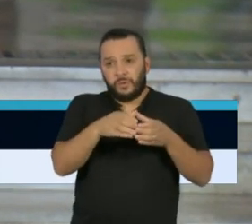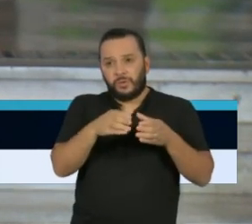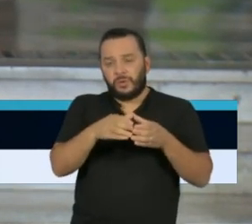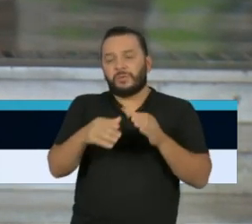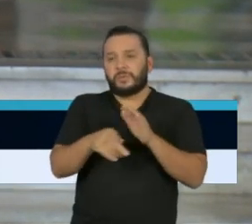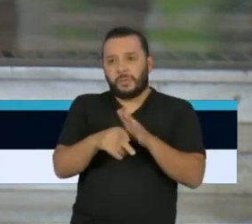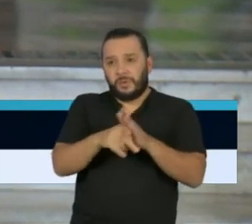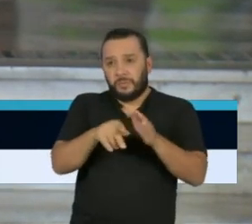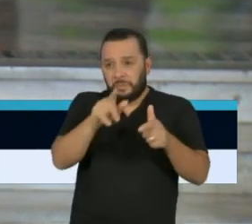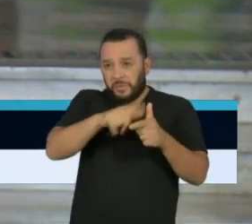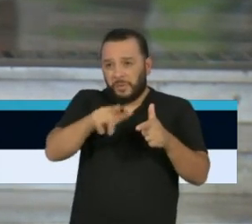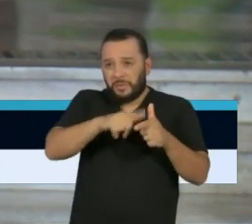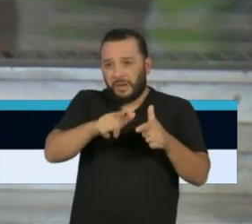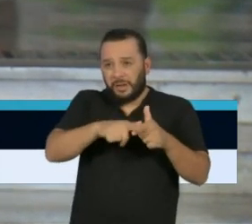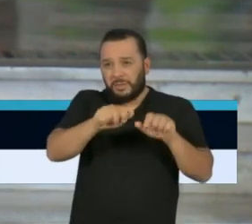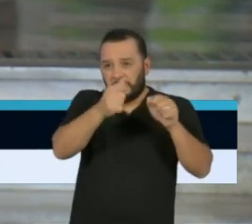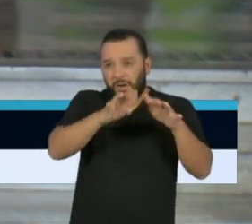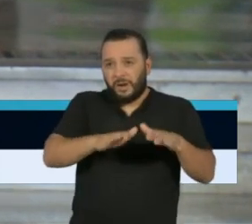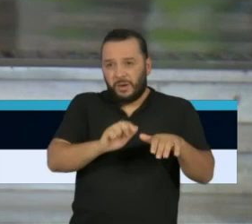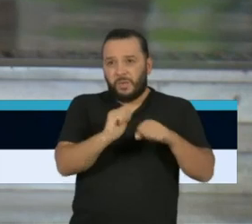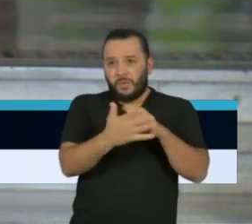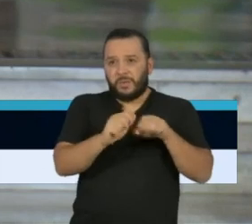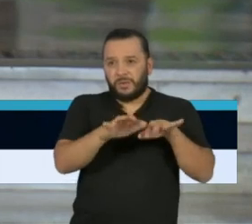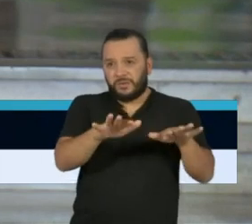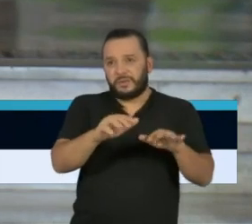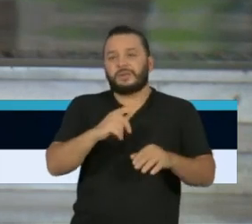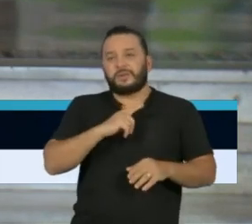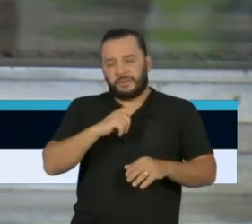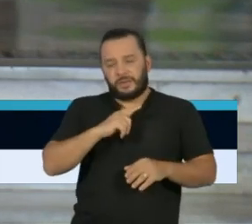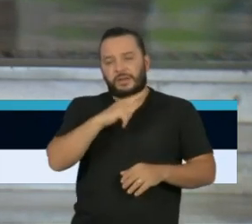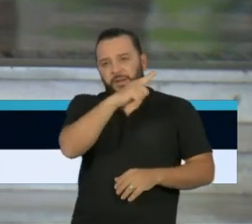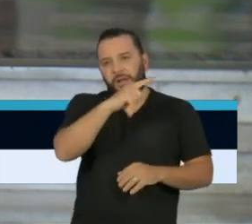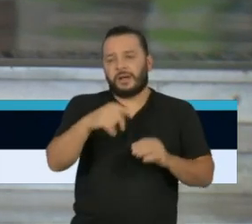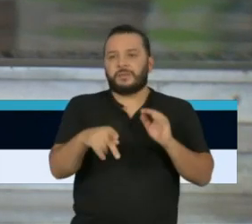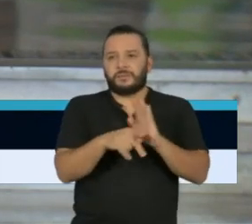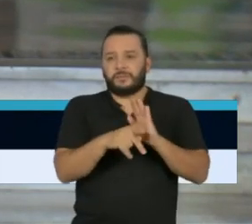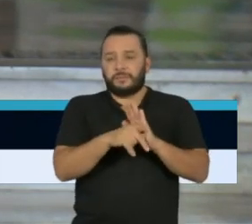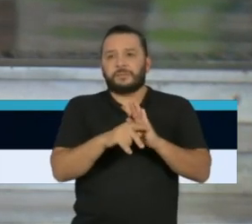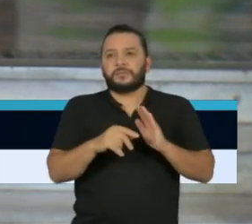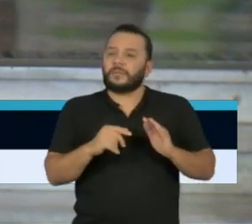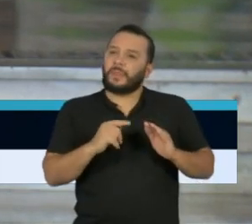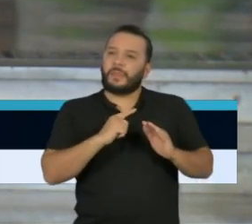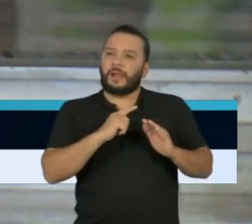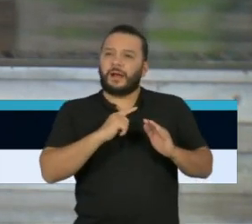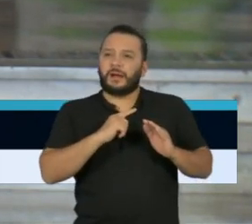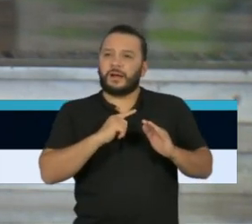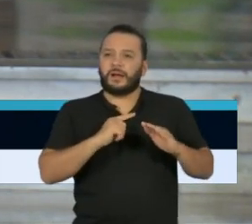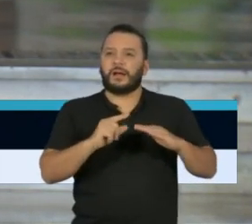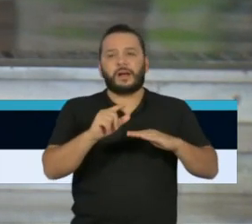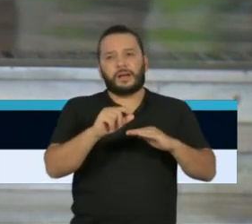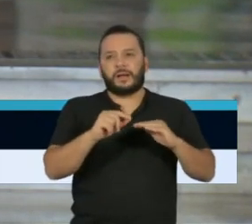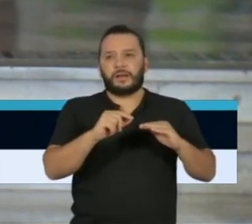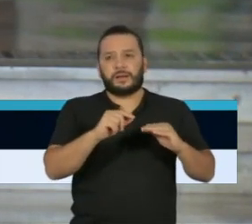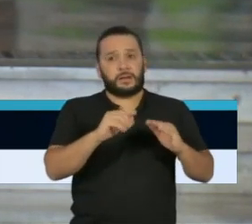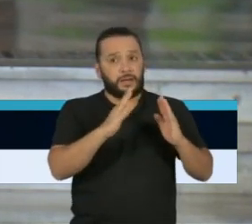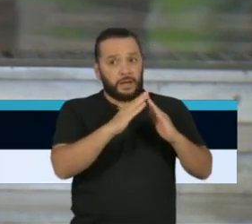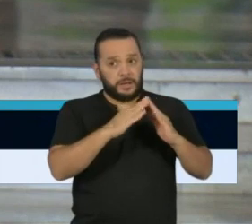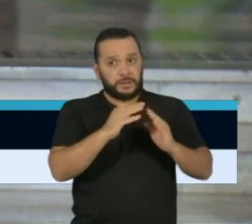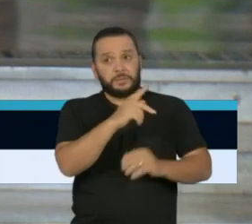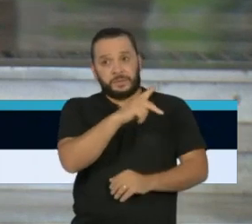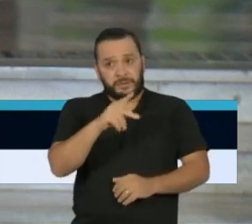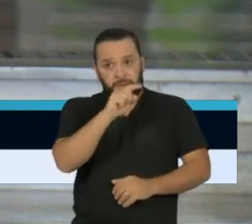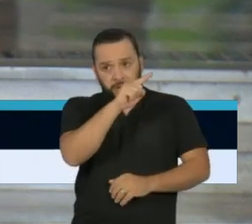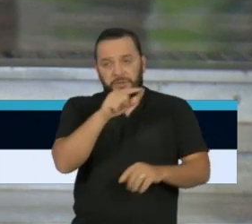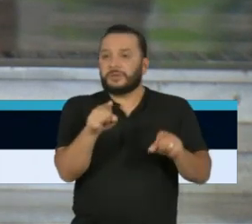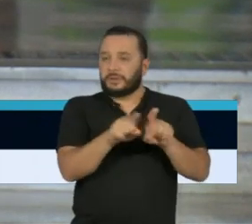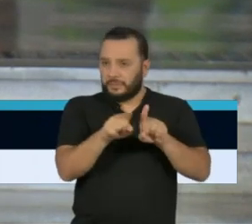Secretaria da Casa Civil, a Casa Civil no governo federal, e o nosso pedido, inclusive, específico foi as datas,